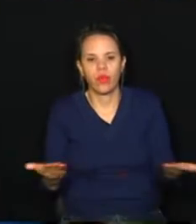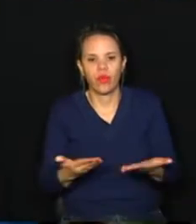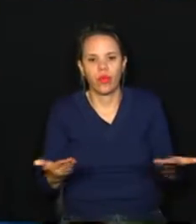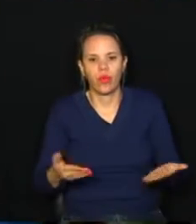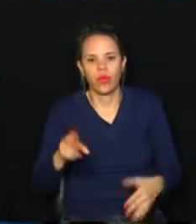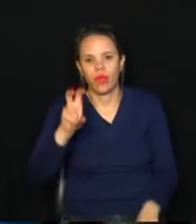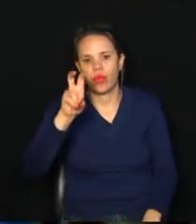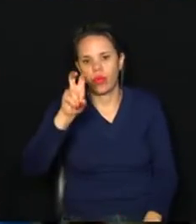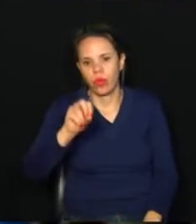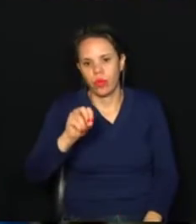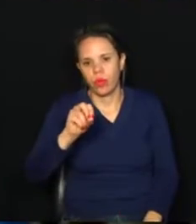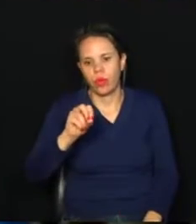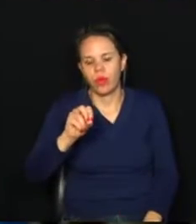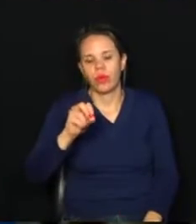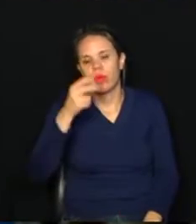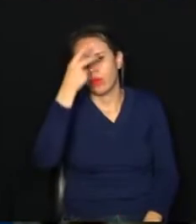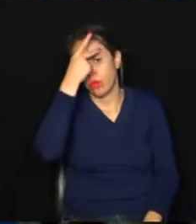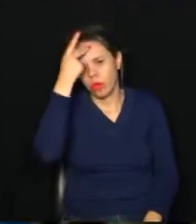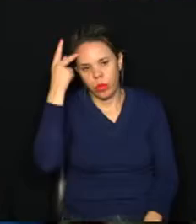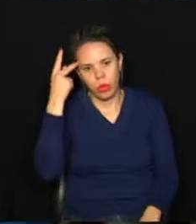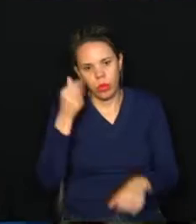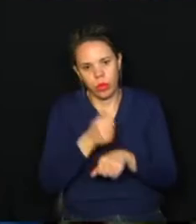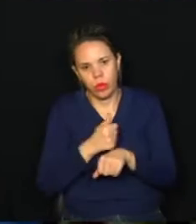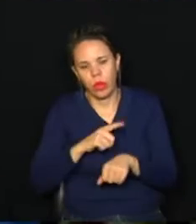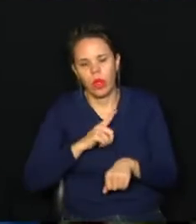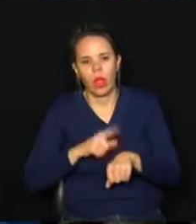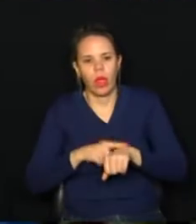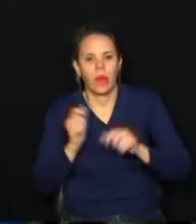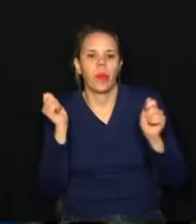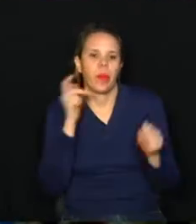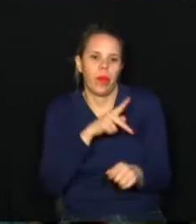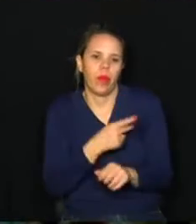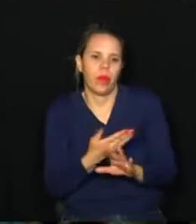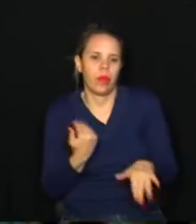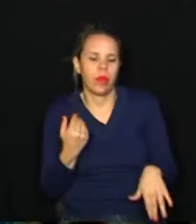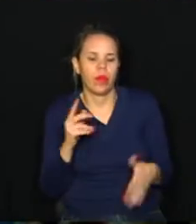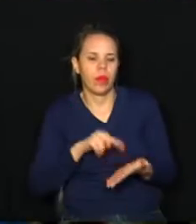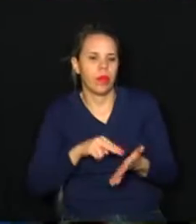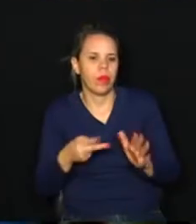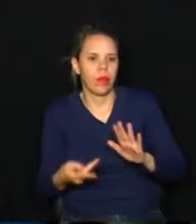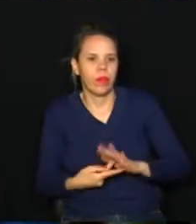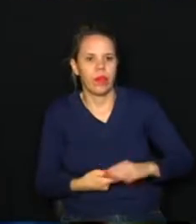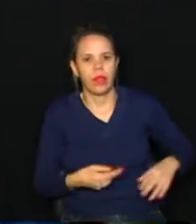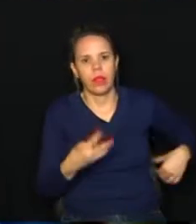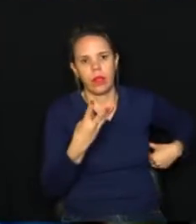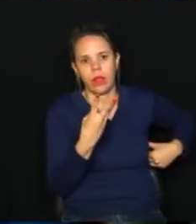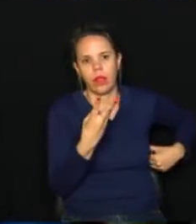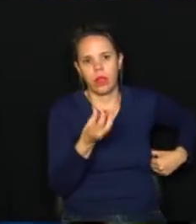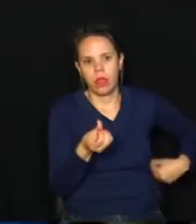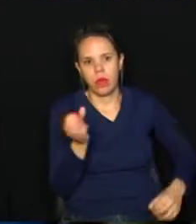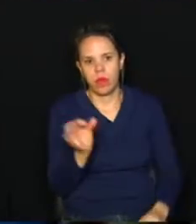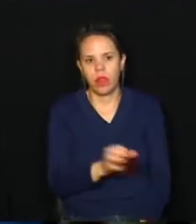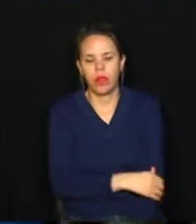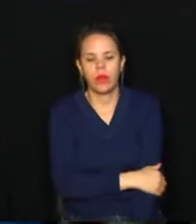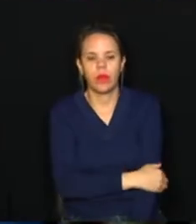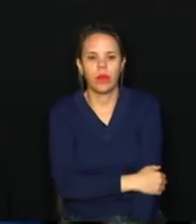50 pesquisadores têm tempo para aposentadoria, o que representa cerca de 36% do quadro